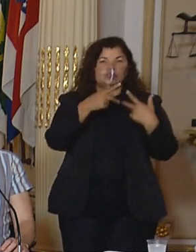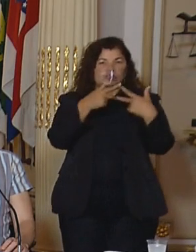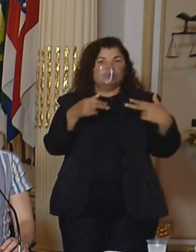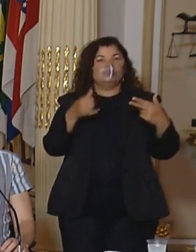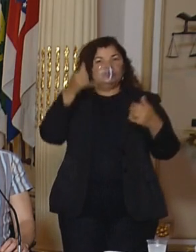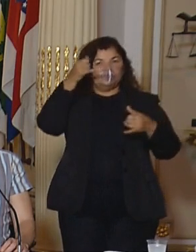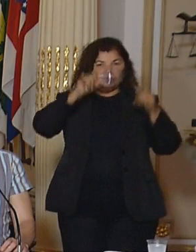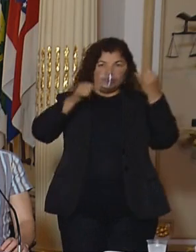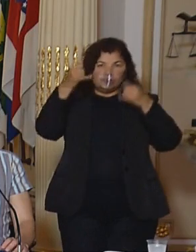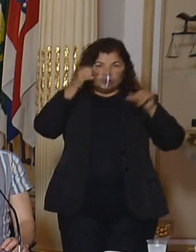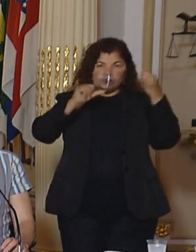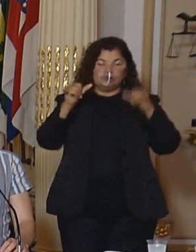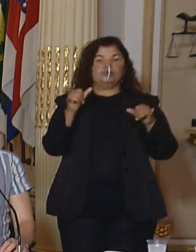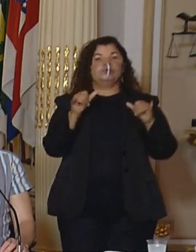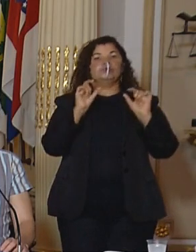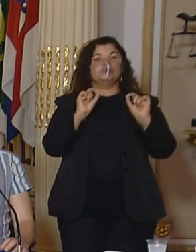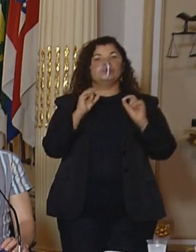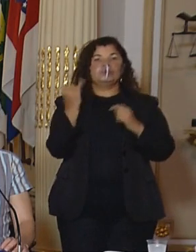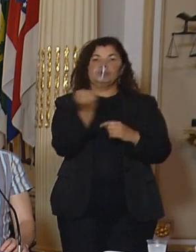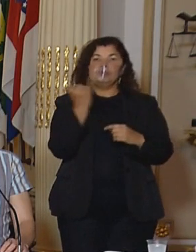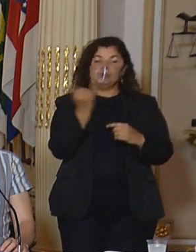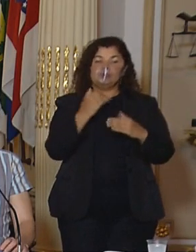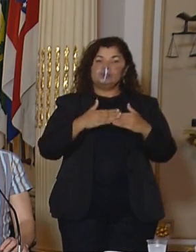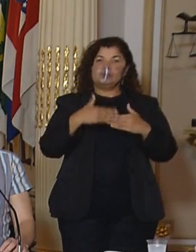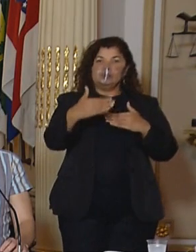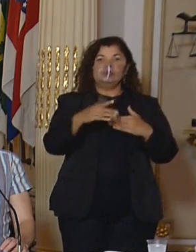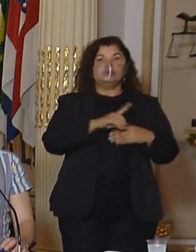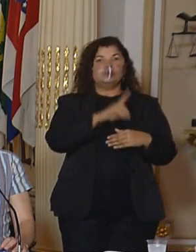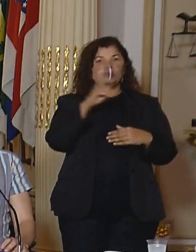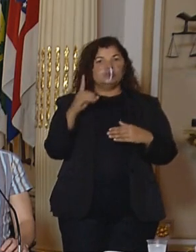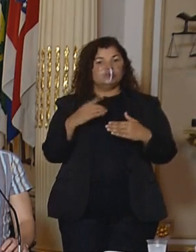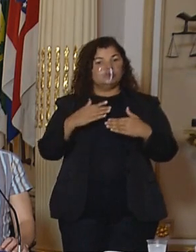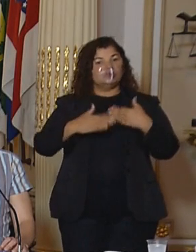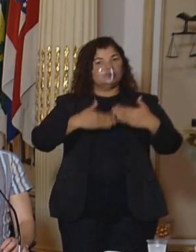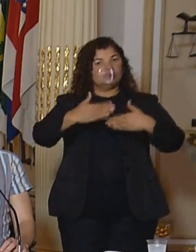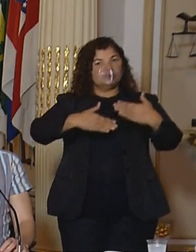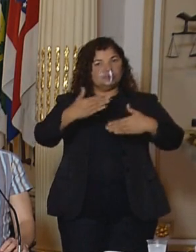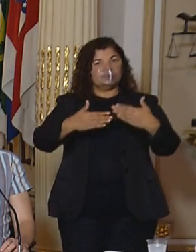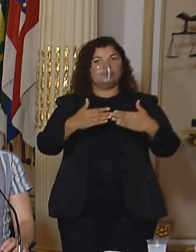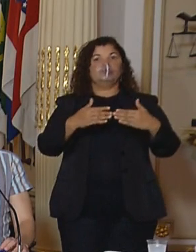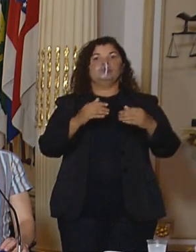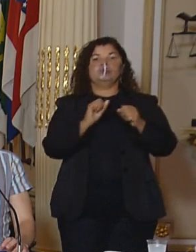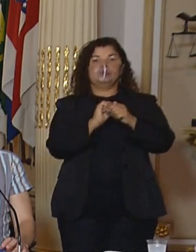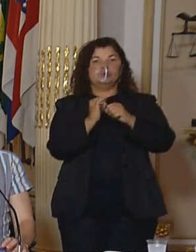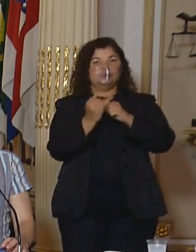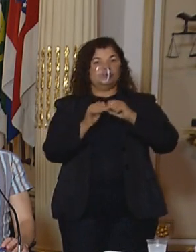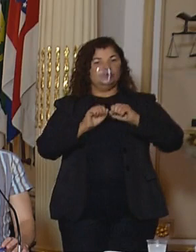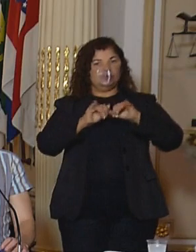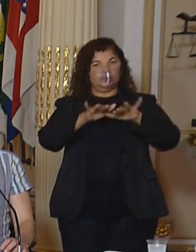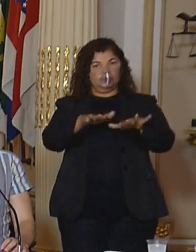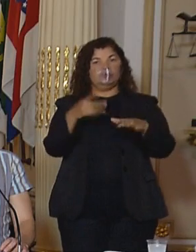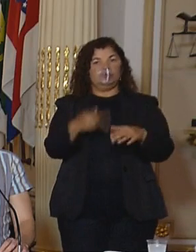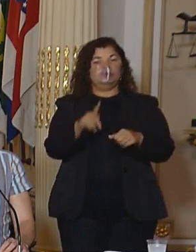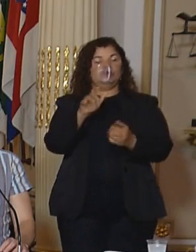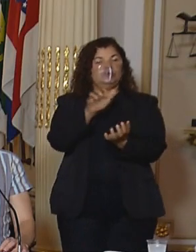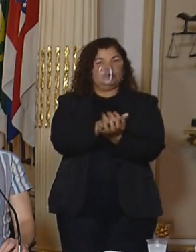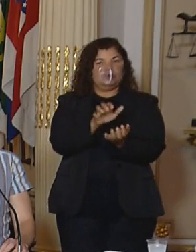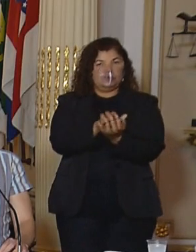é fundamental para os próximos dias e para o desenvolver da pandemia aqui em nosso